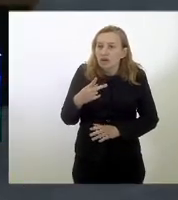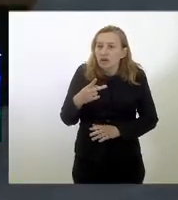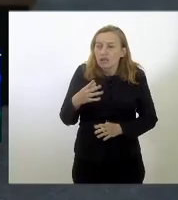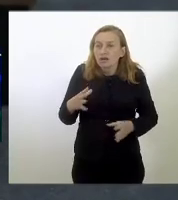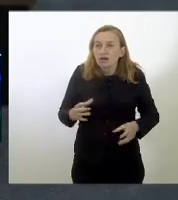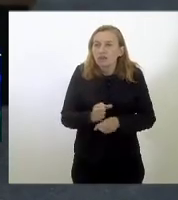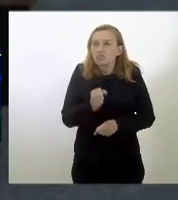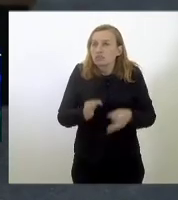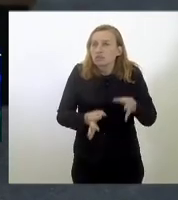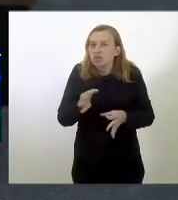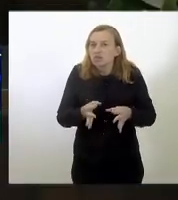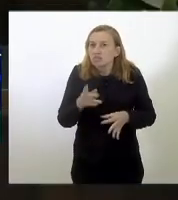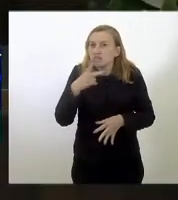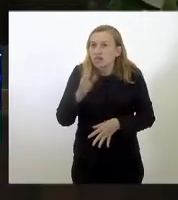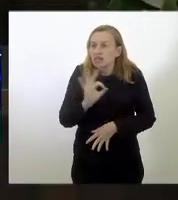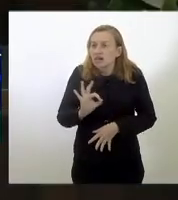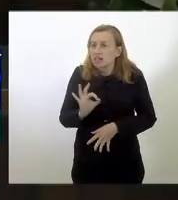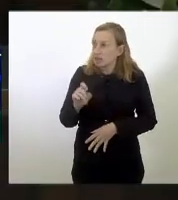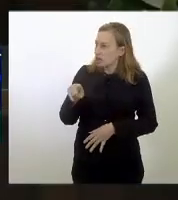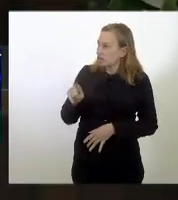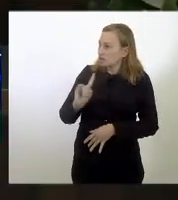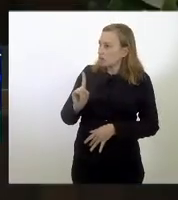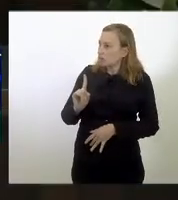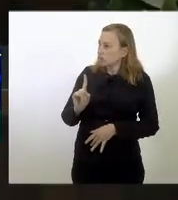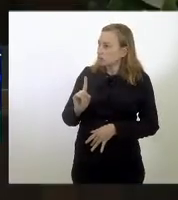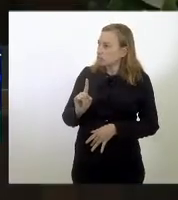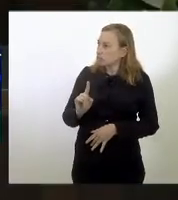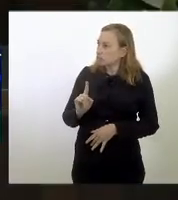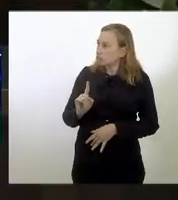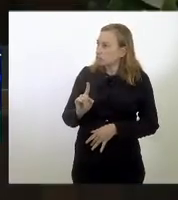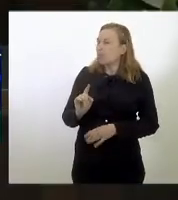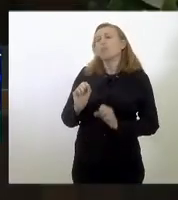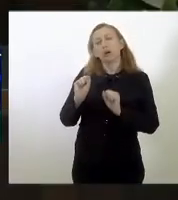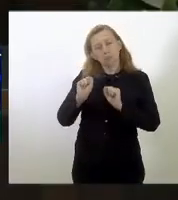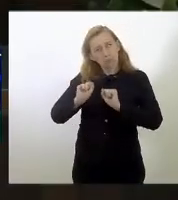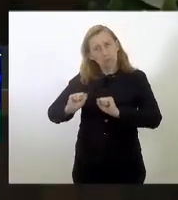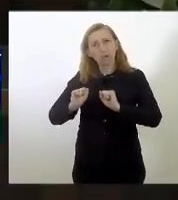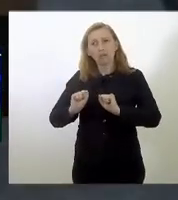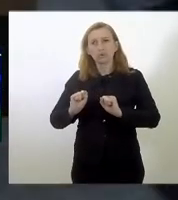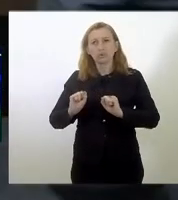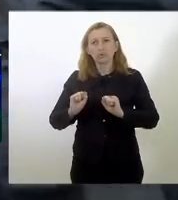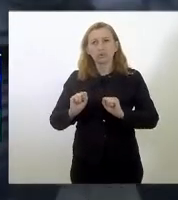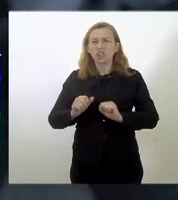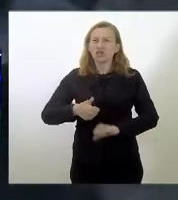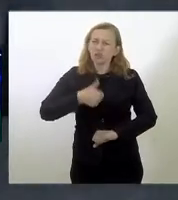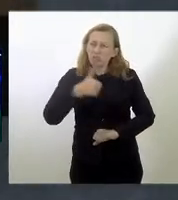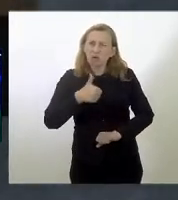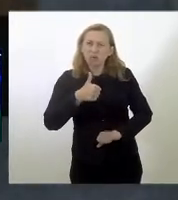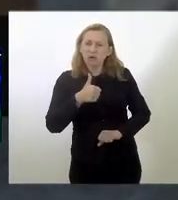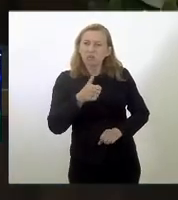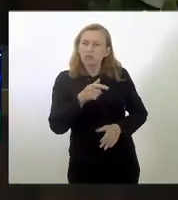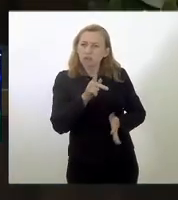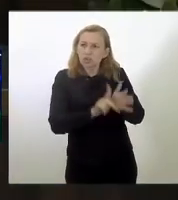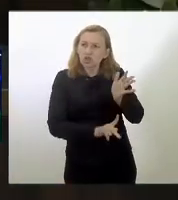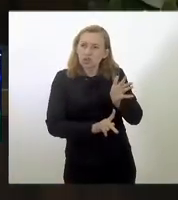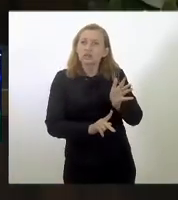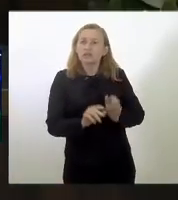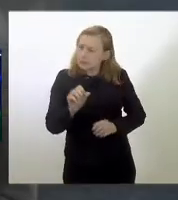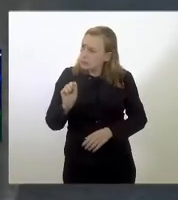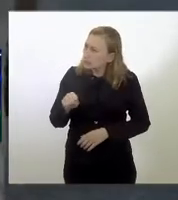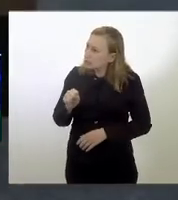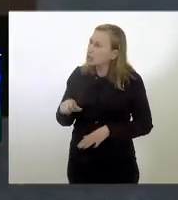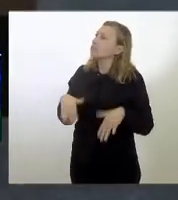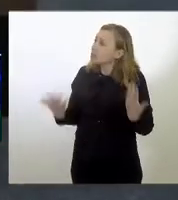não dá para aparecer, senhor presidente? Não, aqui nessa não. Mas, Vossa Excelência, pode... Não, não no primeiro projeto? É, sim, senhor.